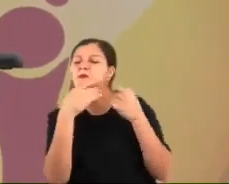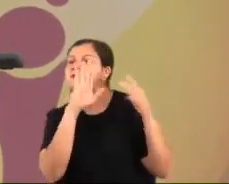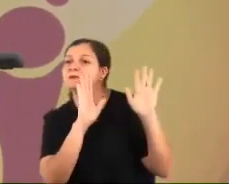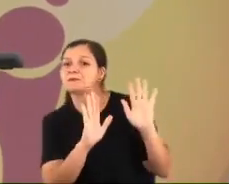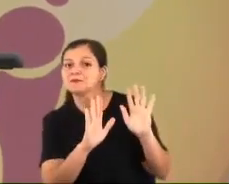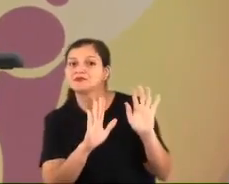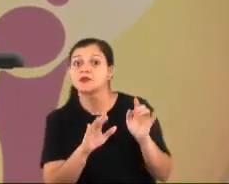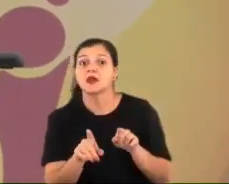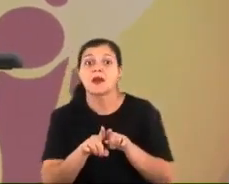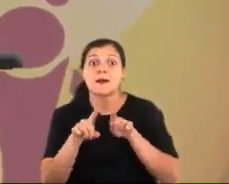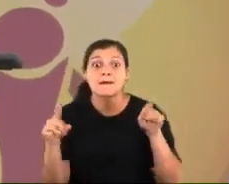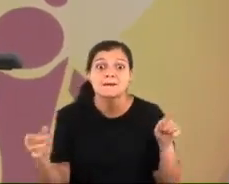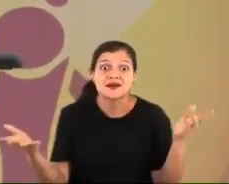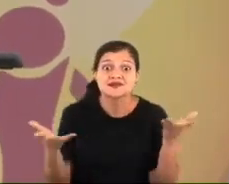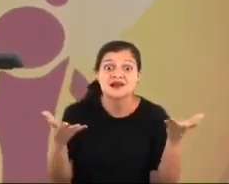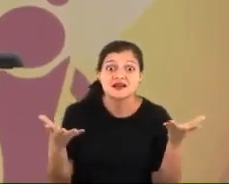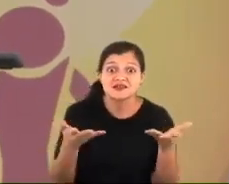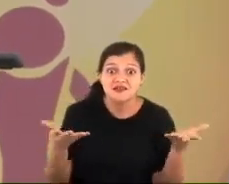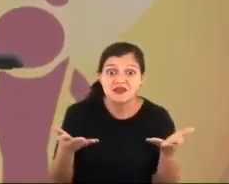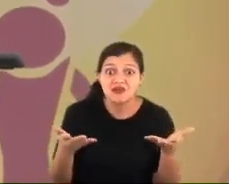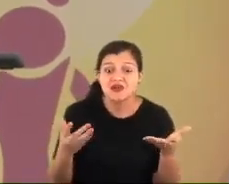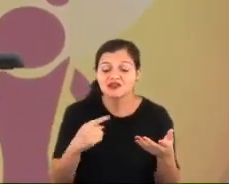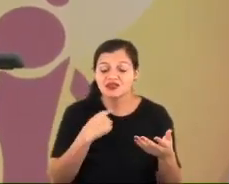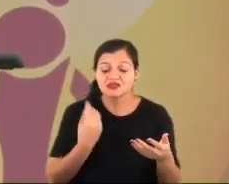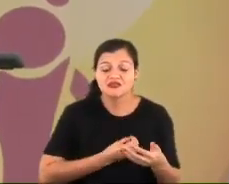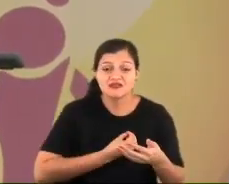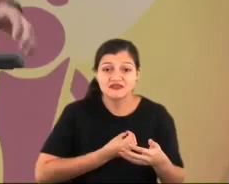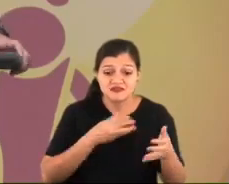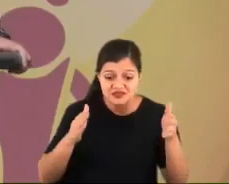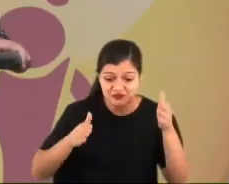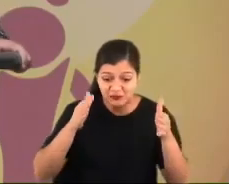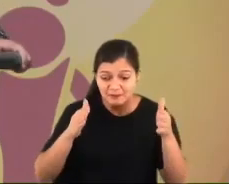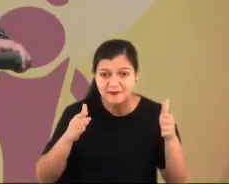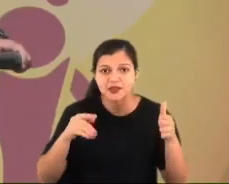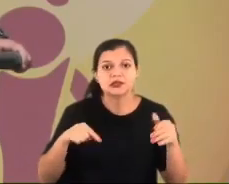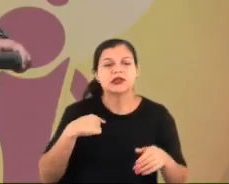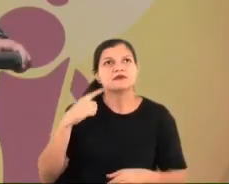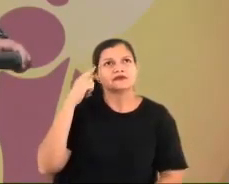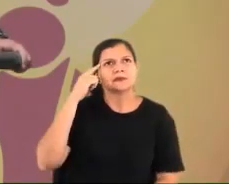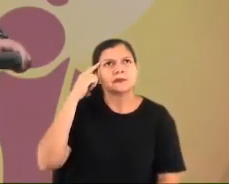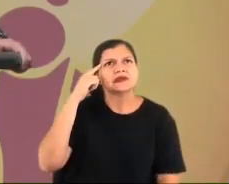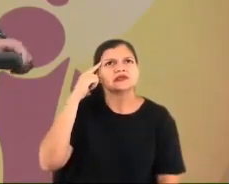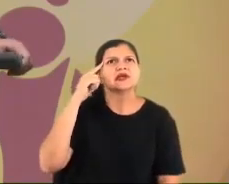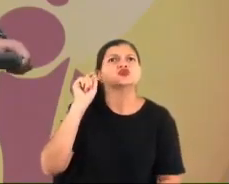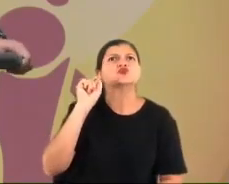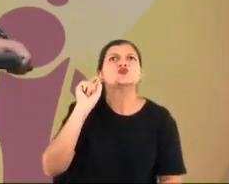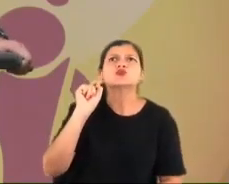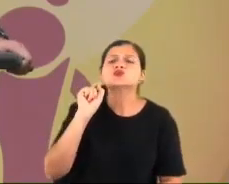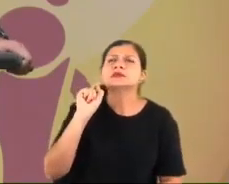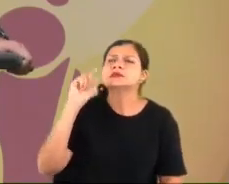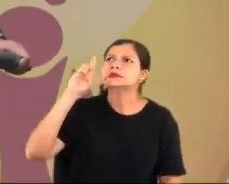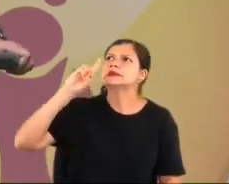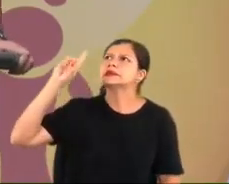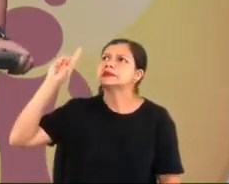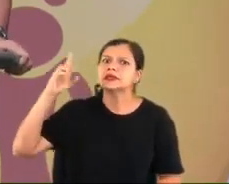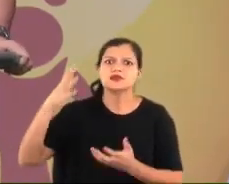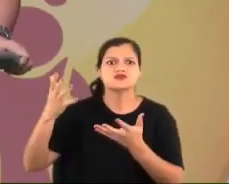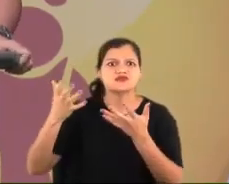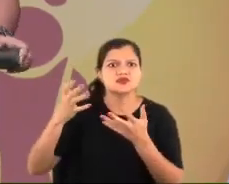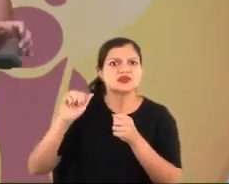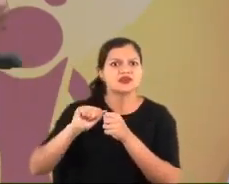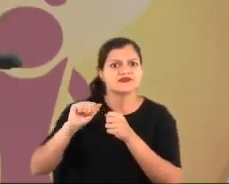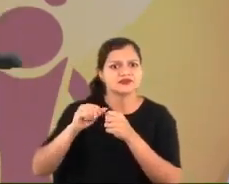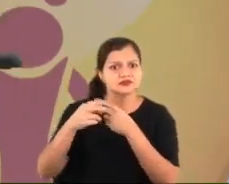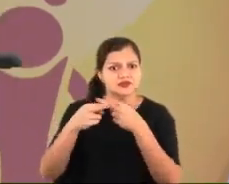Deus para esse momento, tentando entender o que é que Ele quer fazer com isso aqui. E eu fico pensando, cara, eu devia